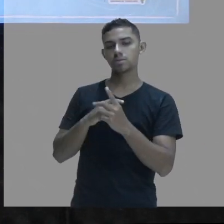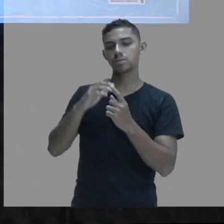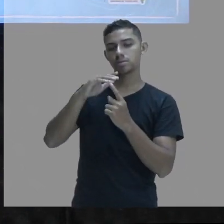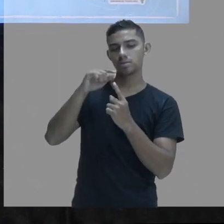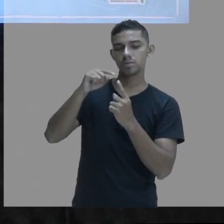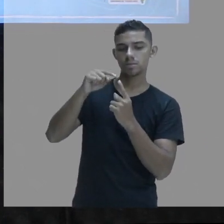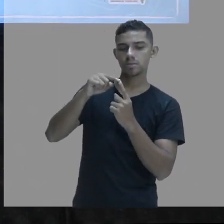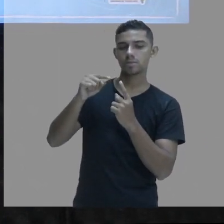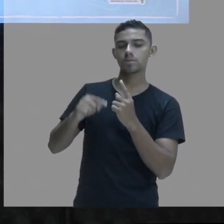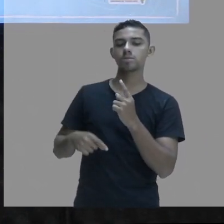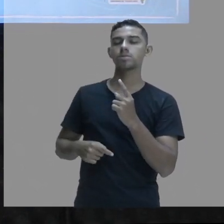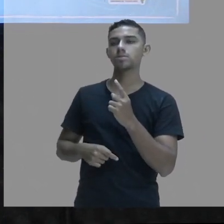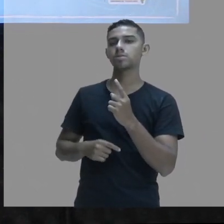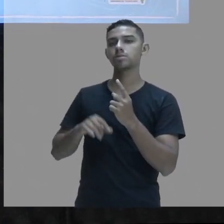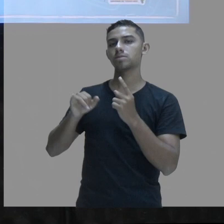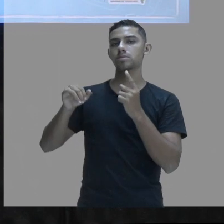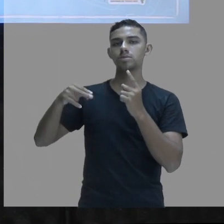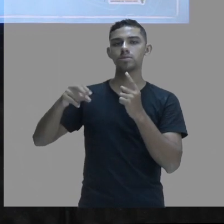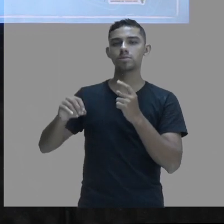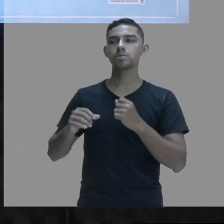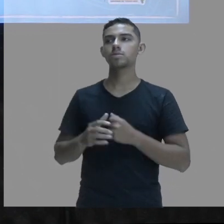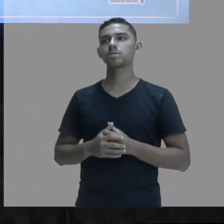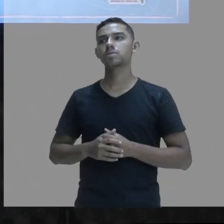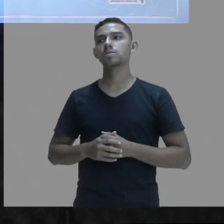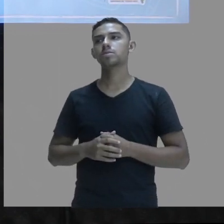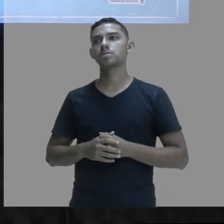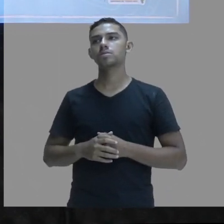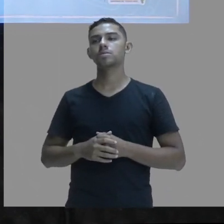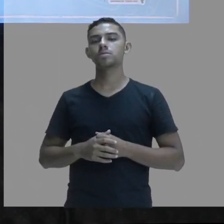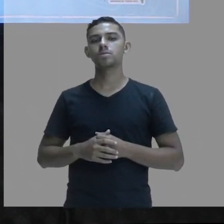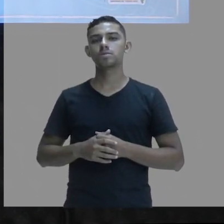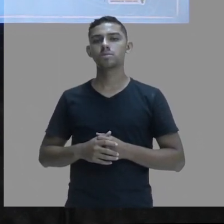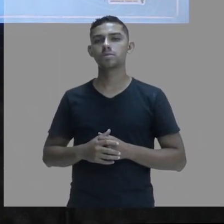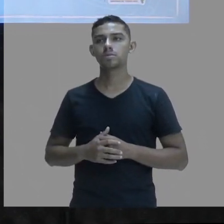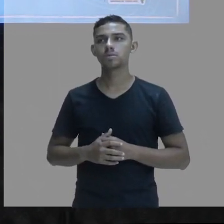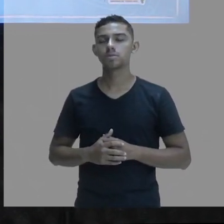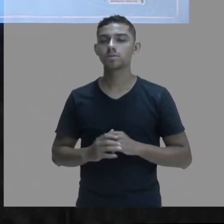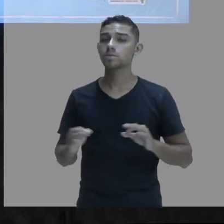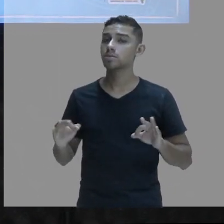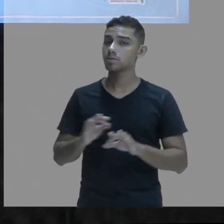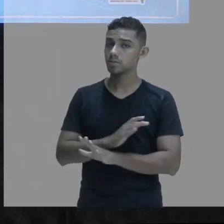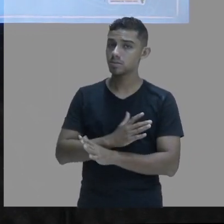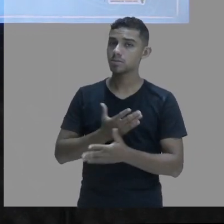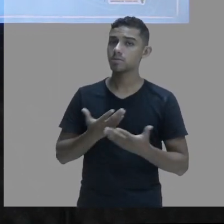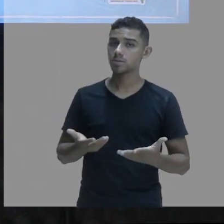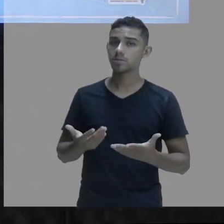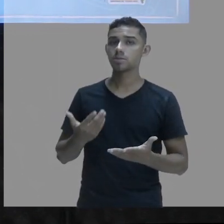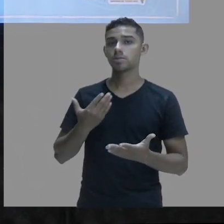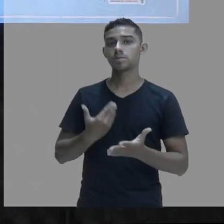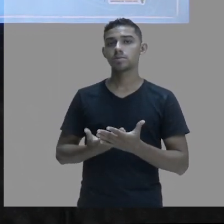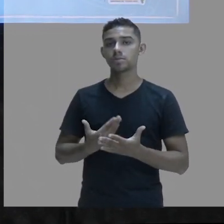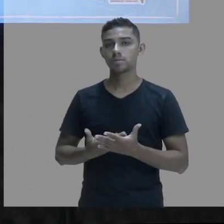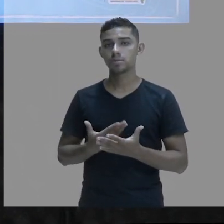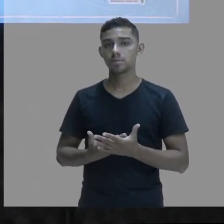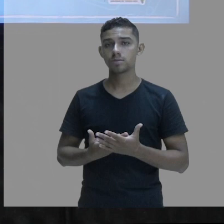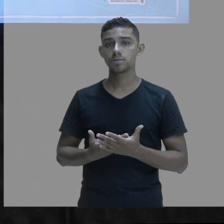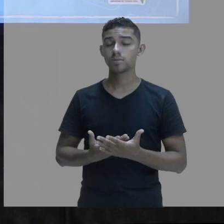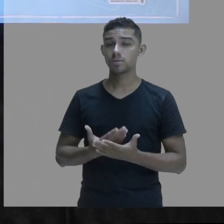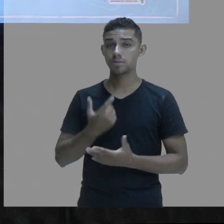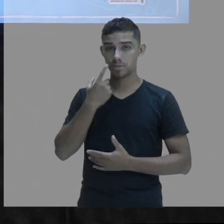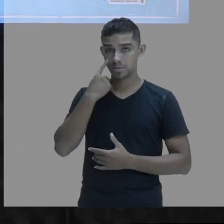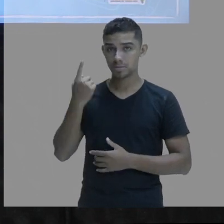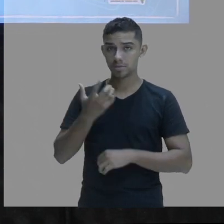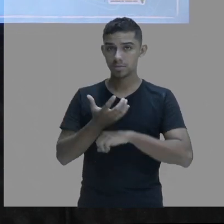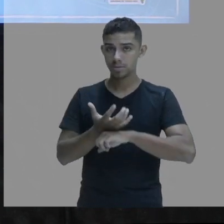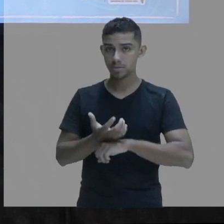carbono de menor número, no caso 1. 3-metil, pente, 1-ino. Turma, na nossa aula de